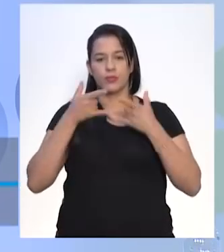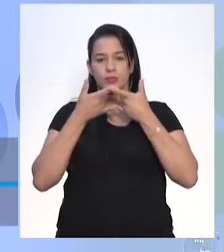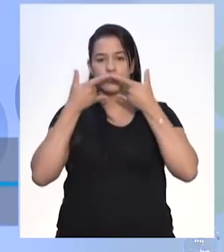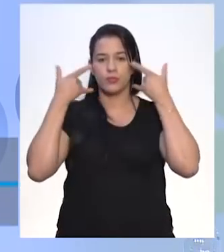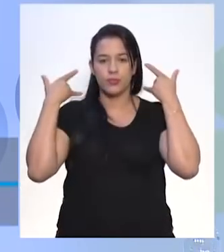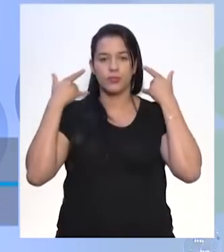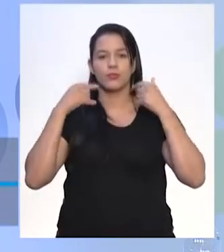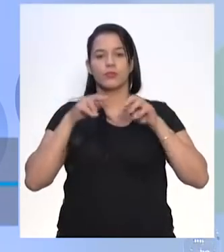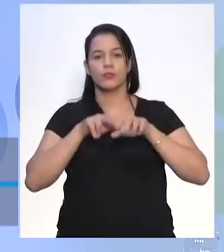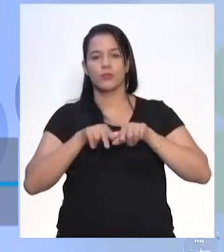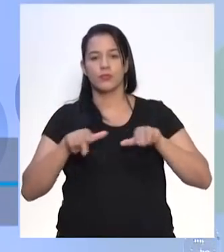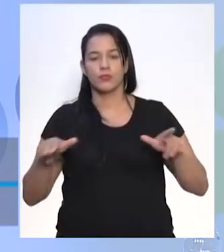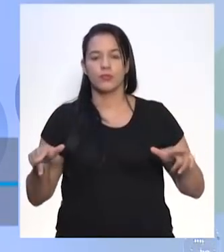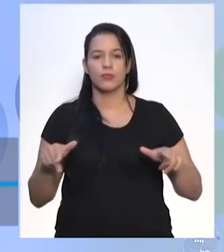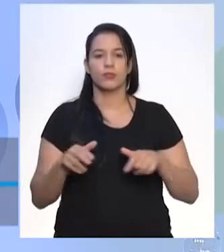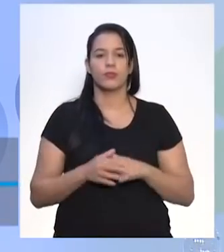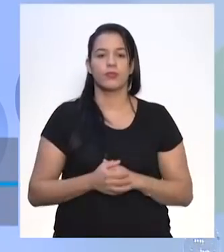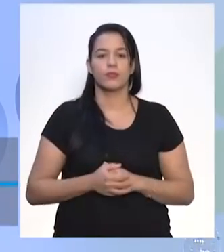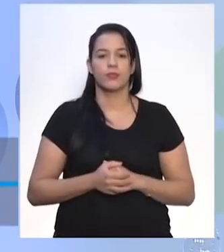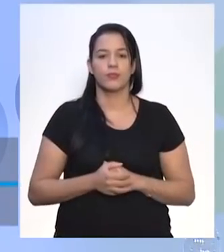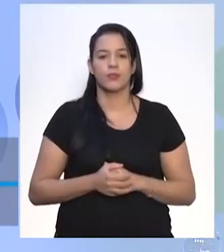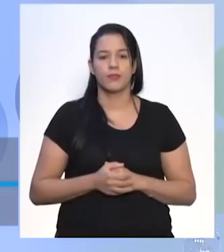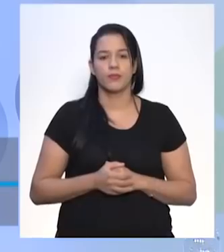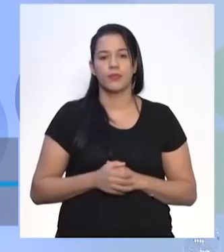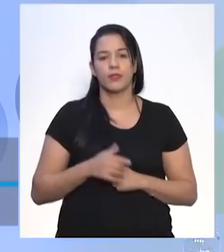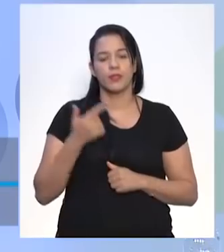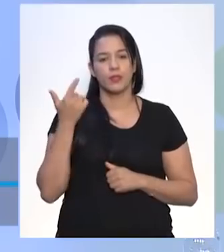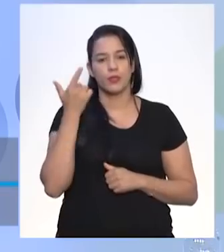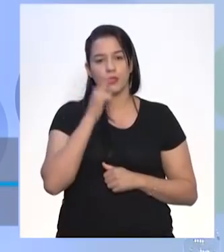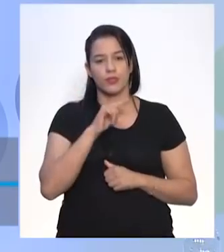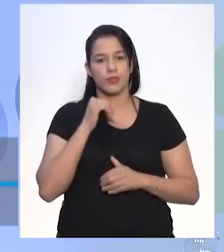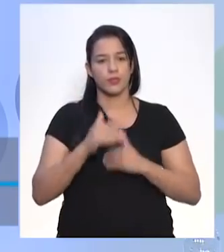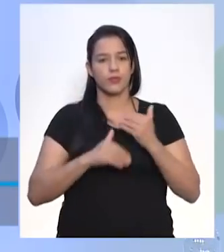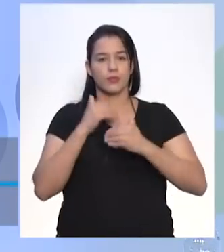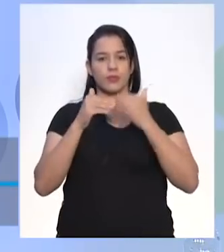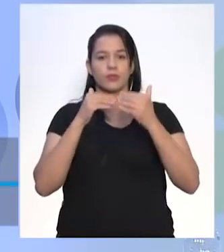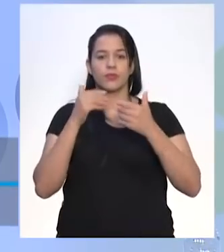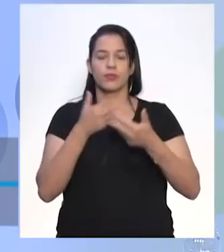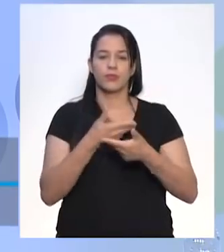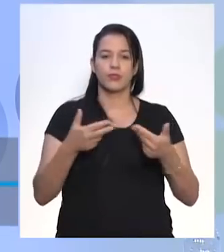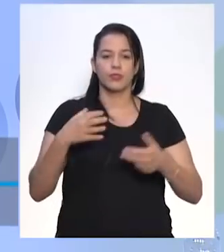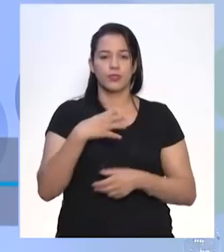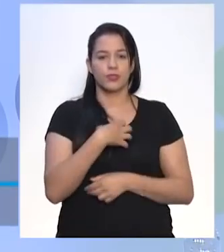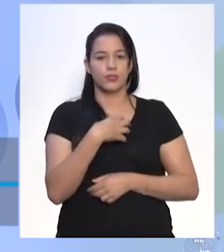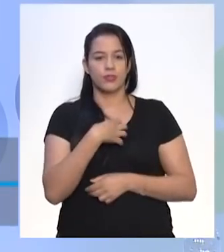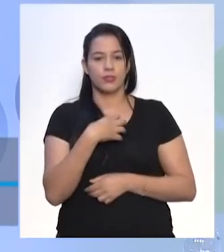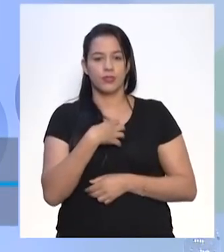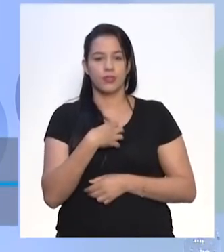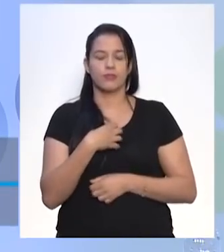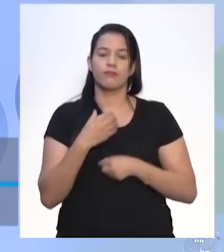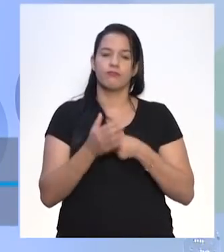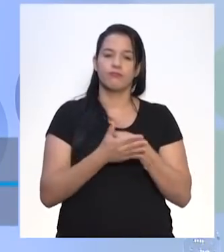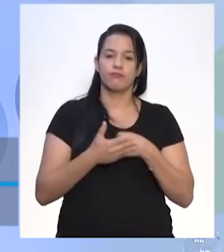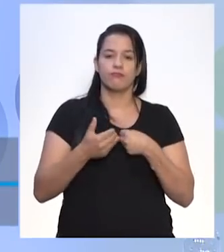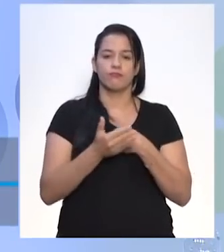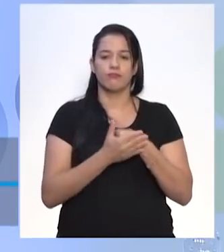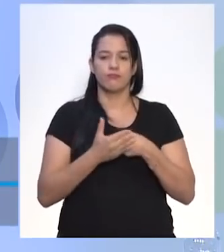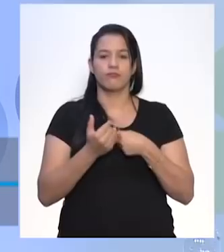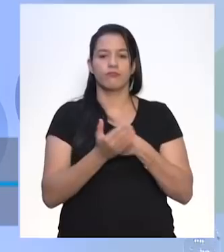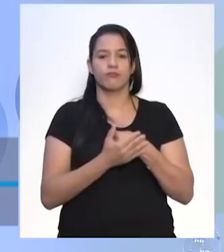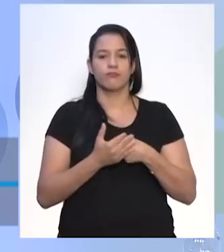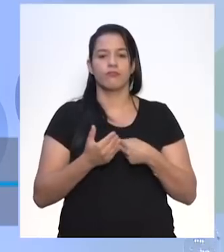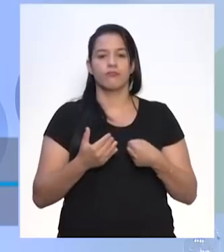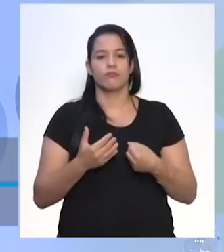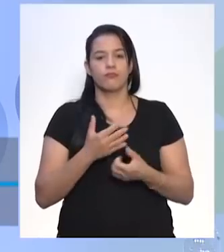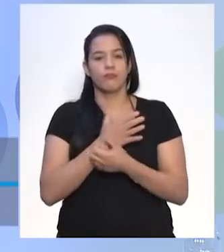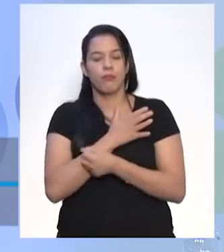a máscara, enfim, que a gente consiga desenvolver formas, né, de nos acolher de uma forma assim